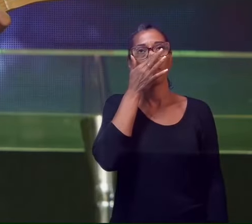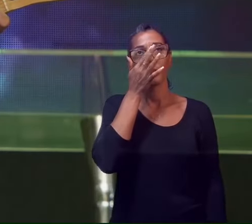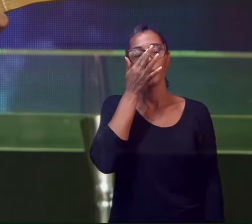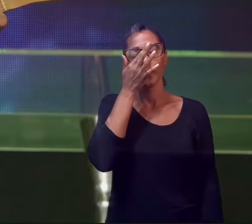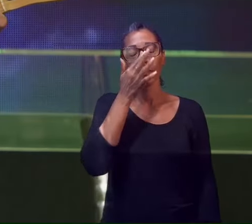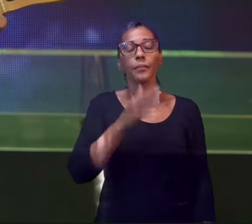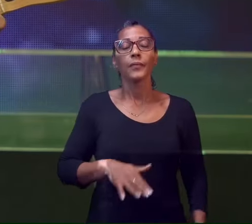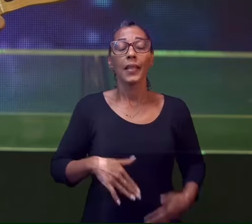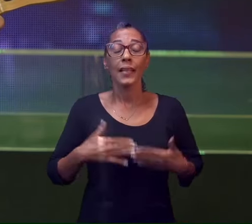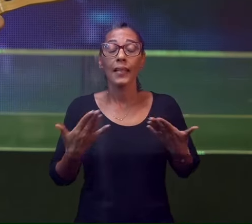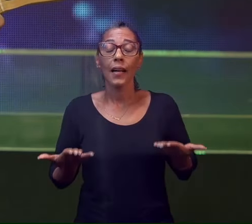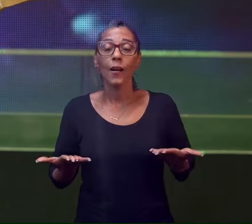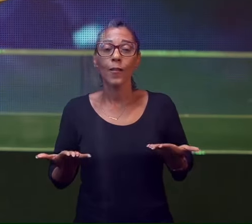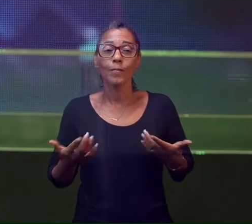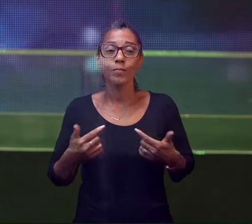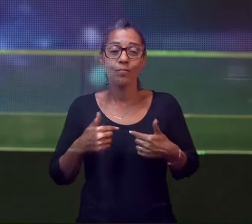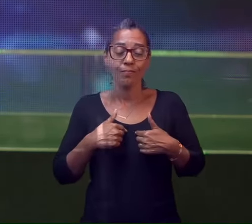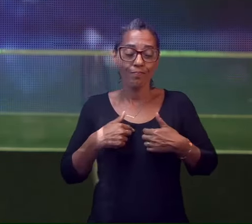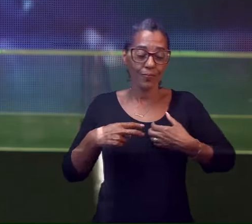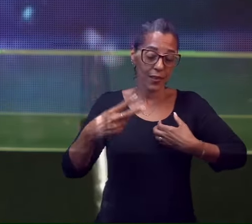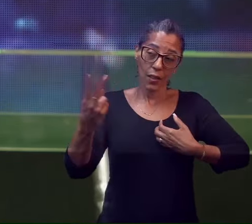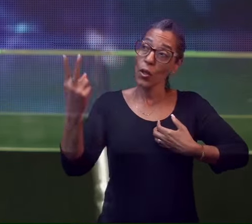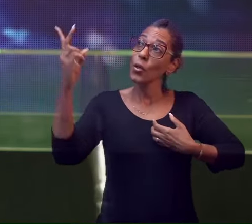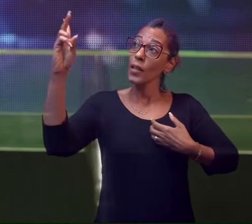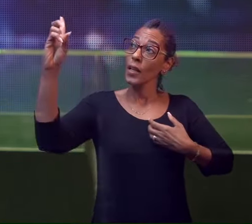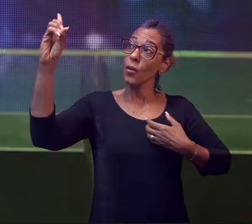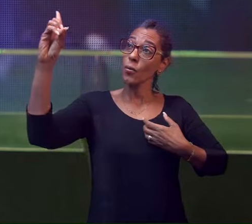quebra minha vida